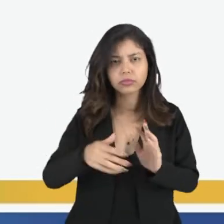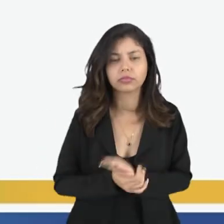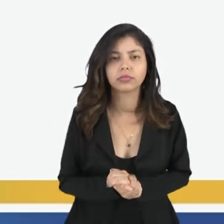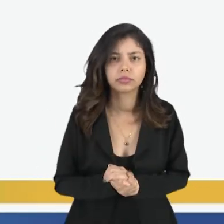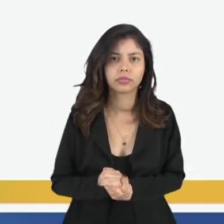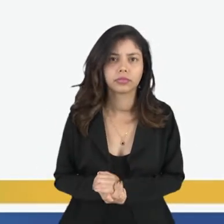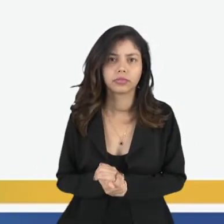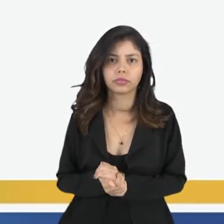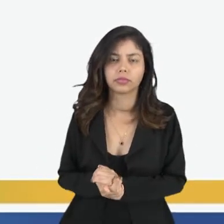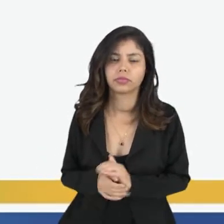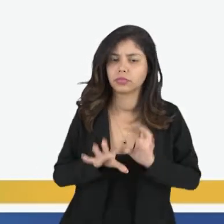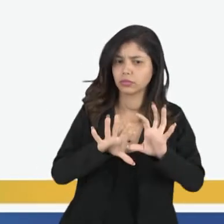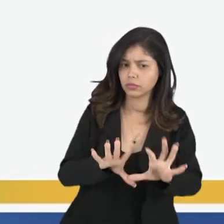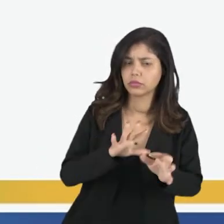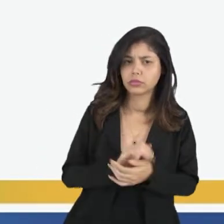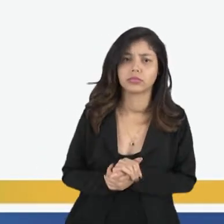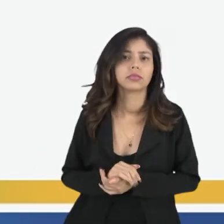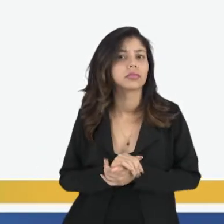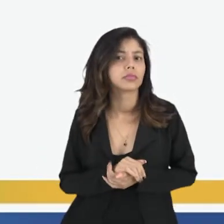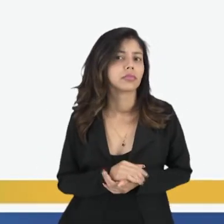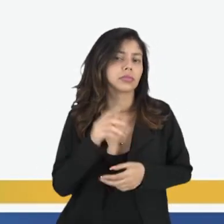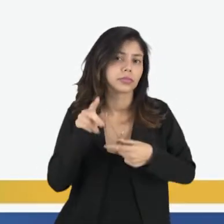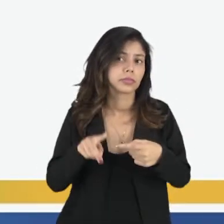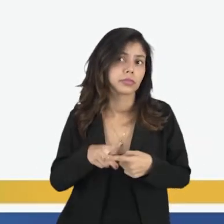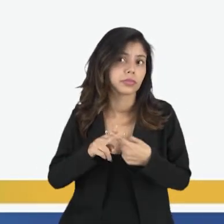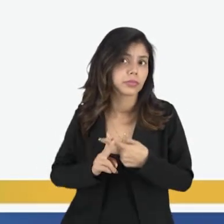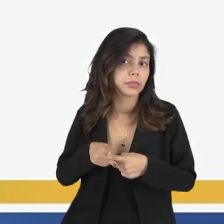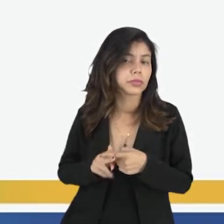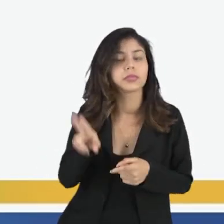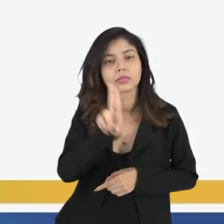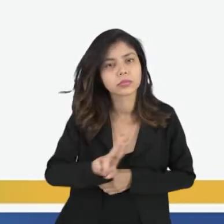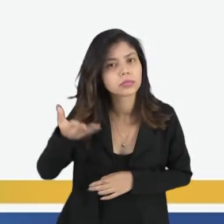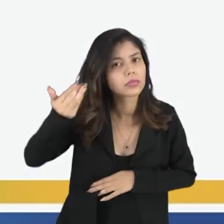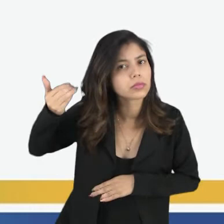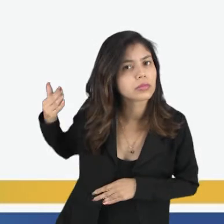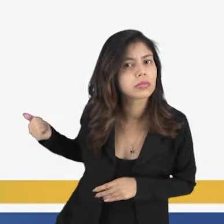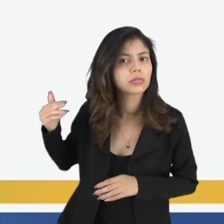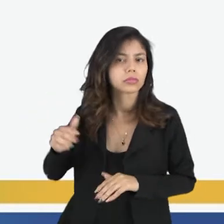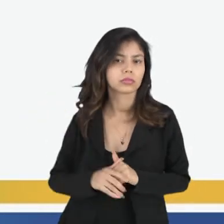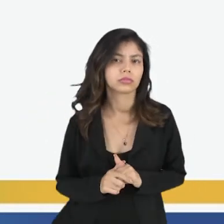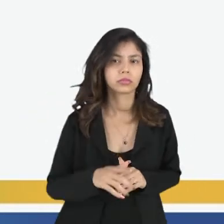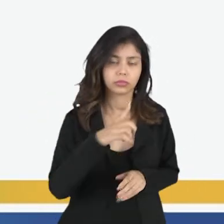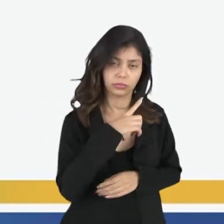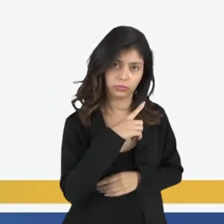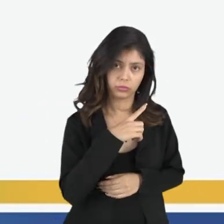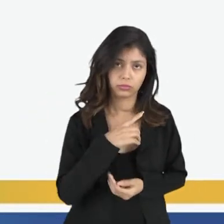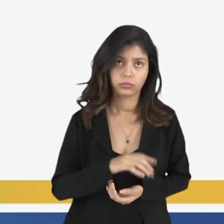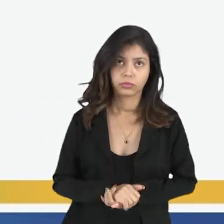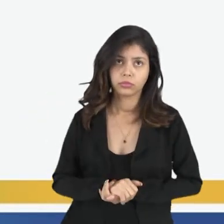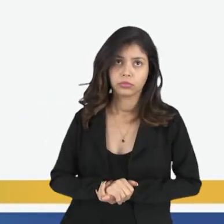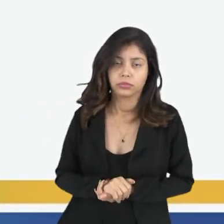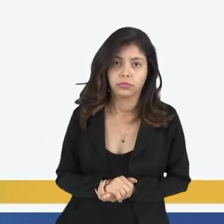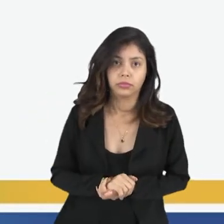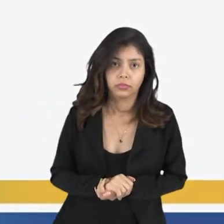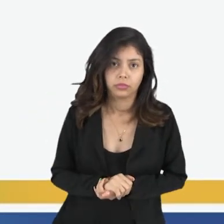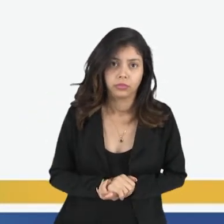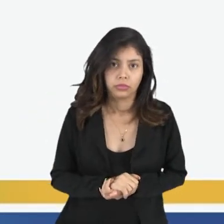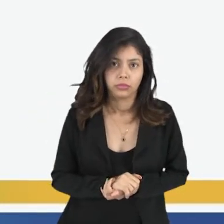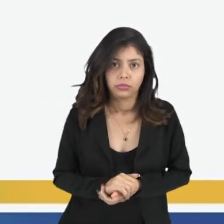diferença, nesse momento, das máquinas que eram utilizadas anteriormente, que tinha